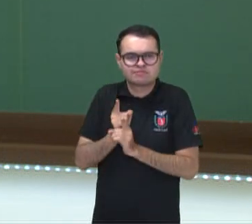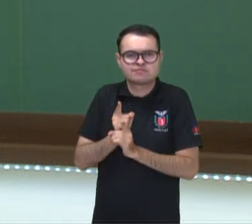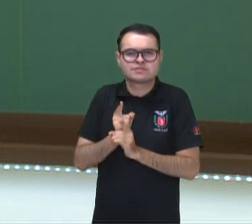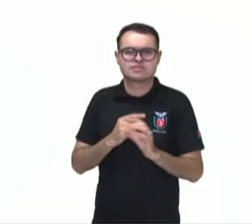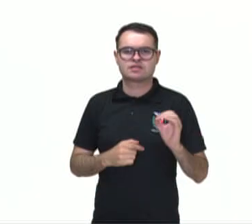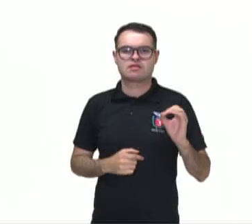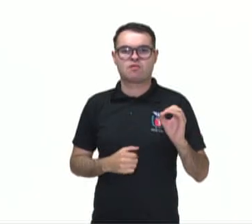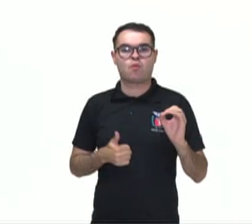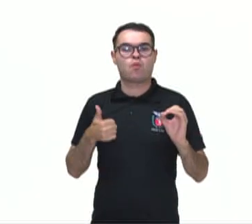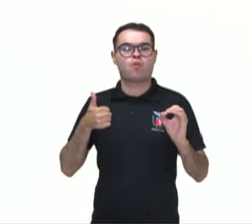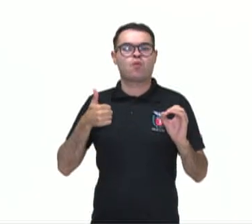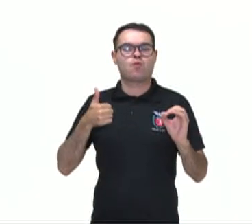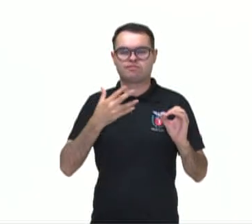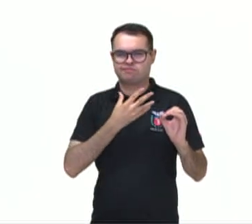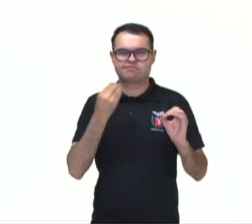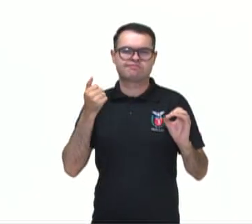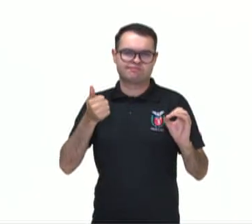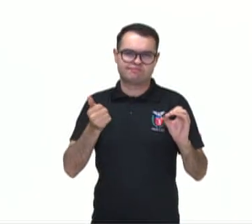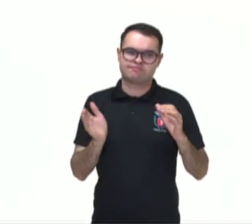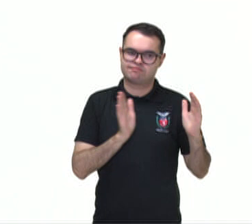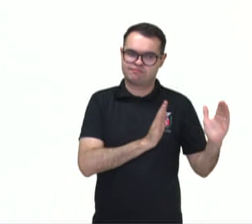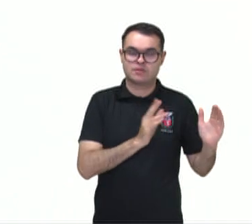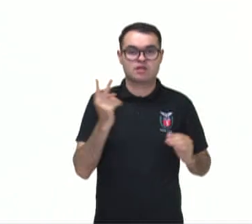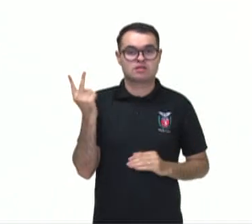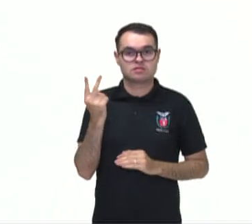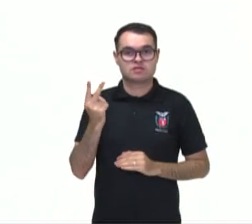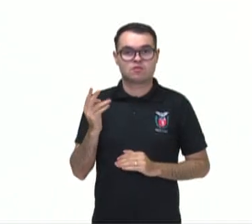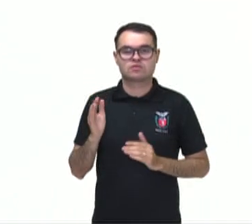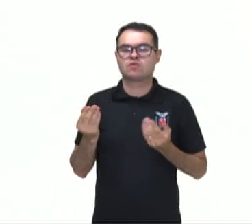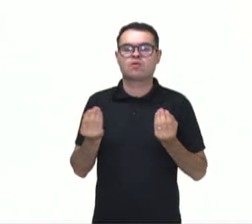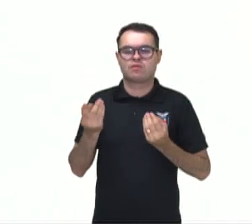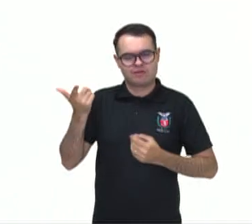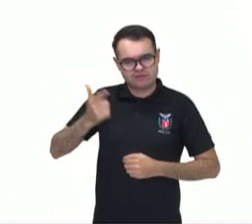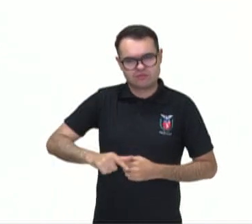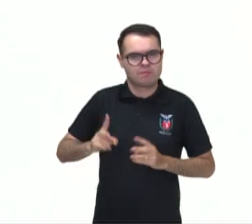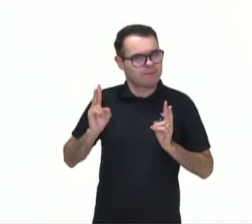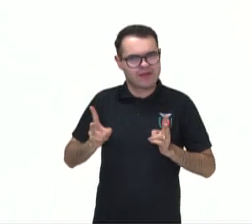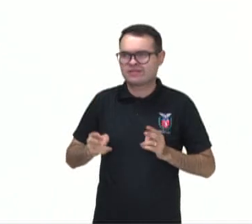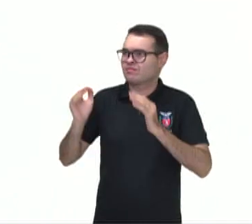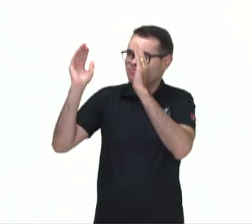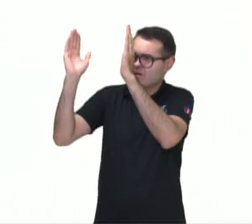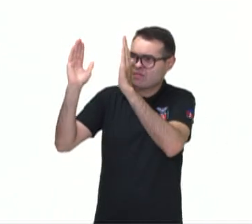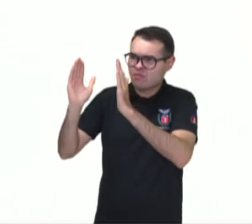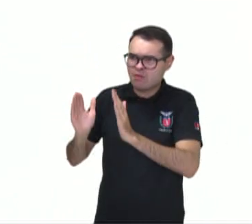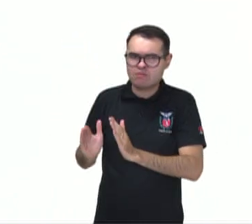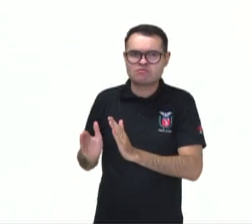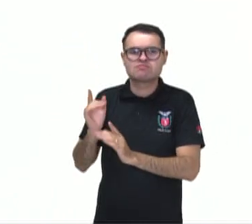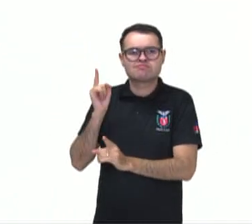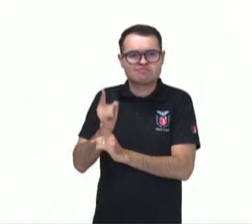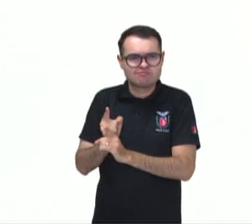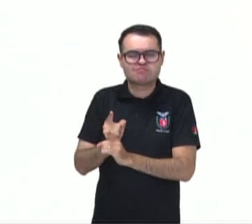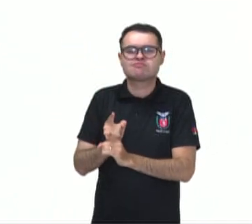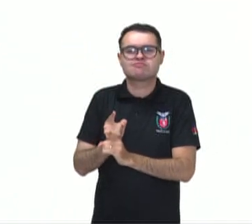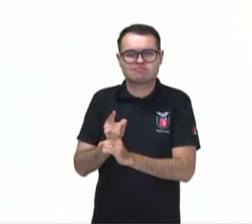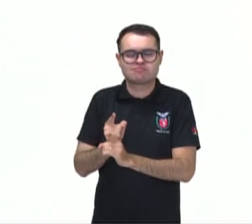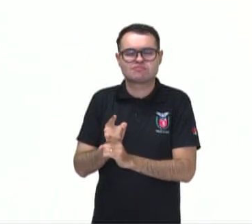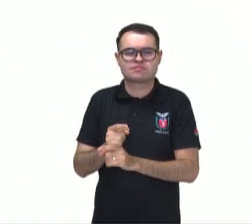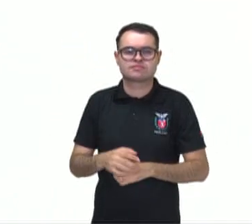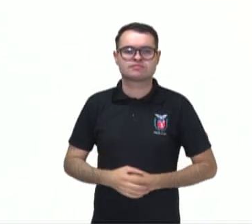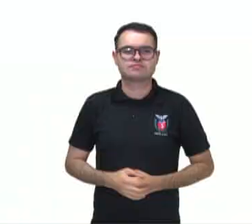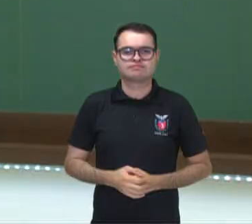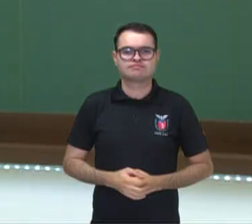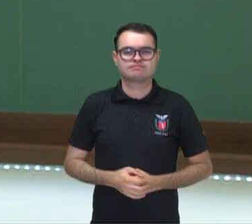25, zero, fechou. E para a segunda, mesma coisa, gente, mesma conta, ok? Simplifica os